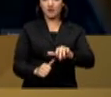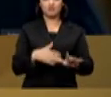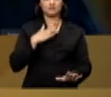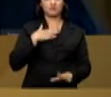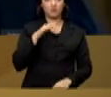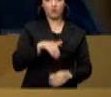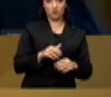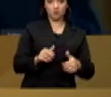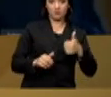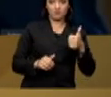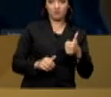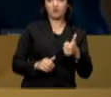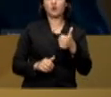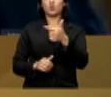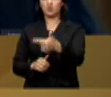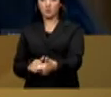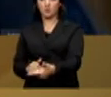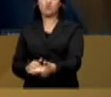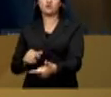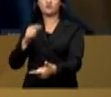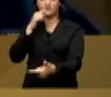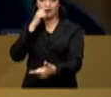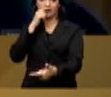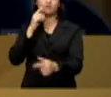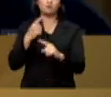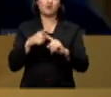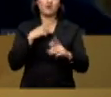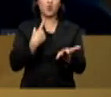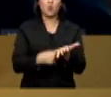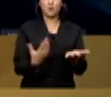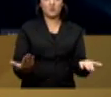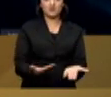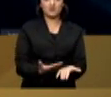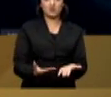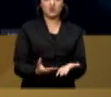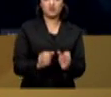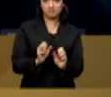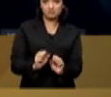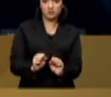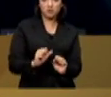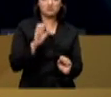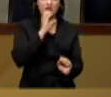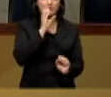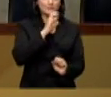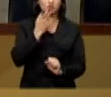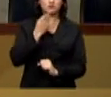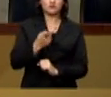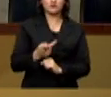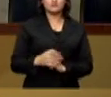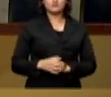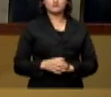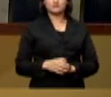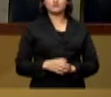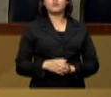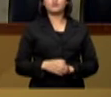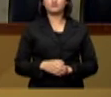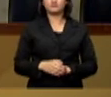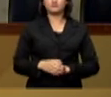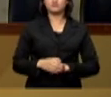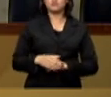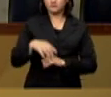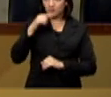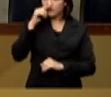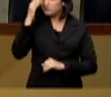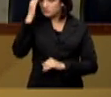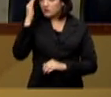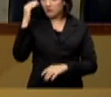voto, que será muito breve. De modo que assim faremos, está bem? Está ótimo. Está bem, ministro Luiz Edson